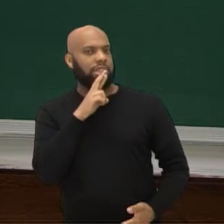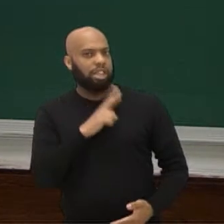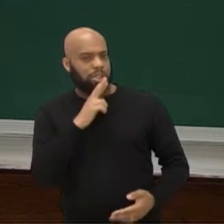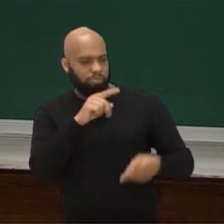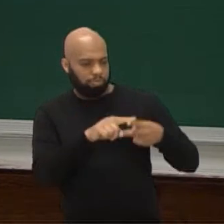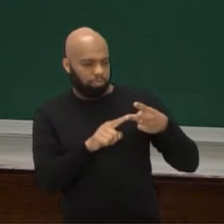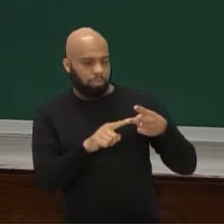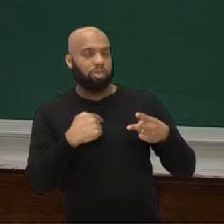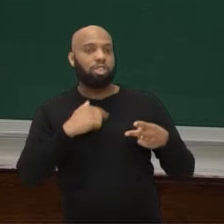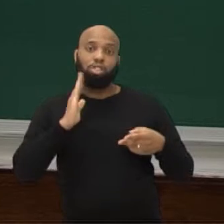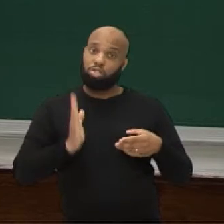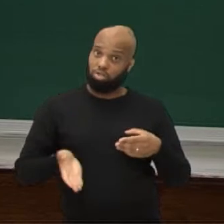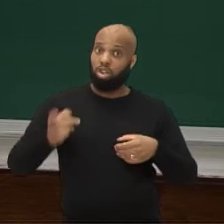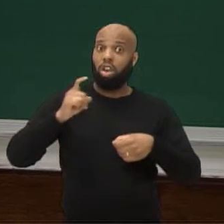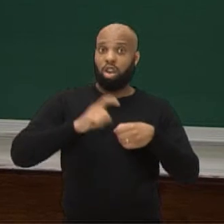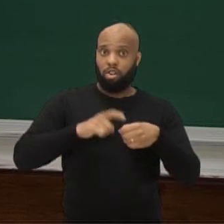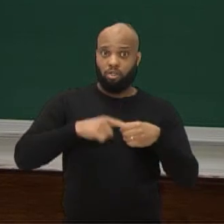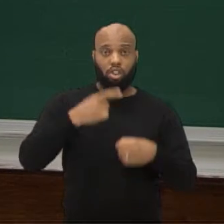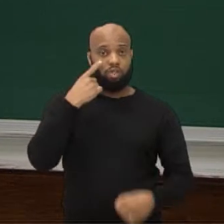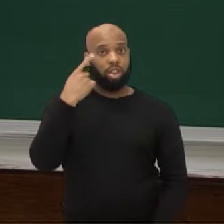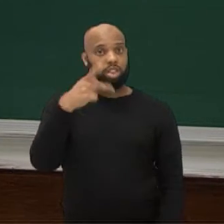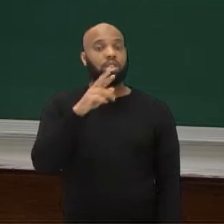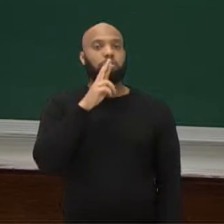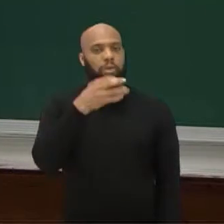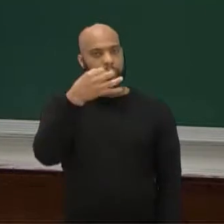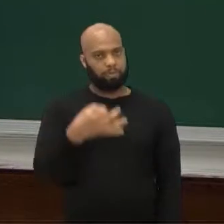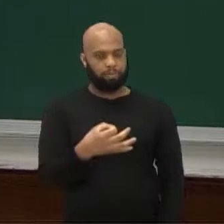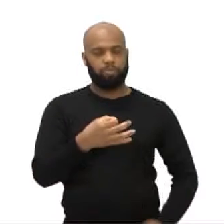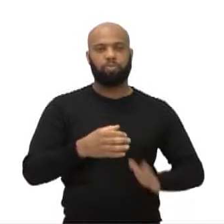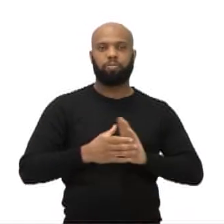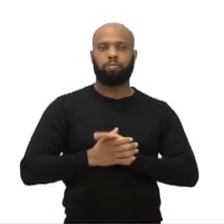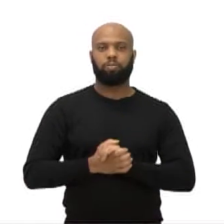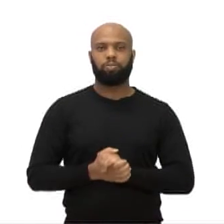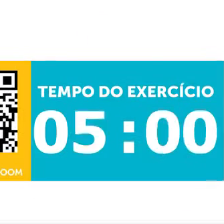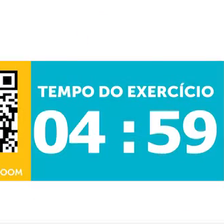certinho, vão ter um tempo para isso e daqui a pouco nós voltamos.